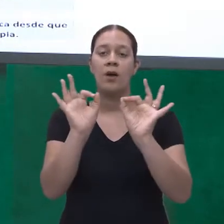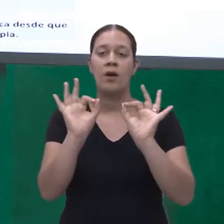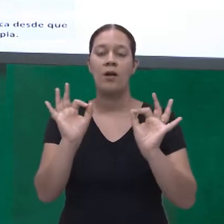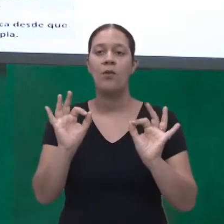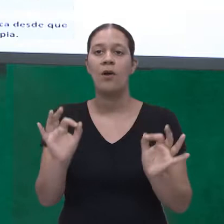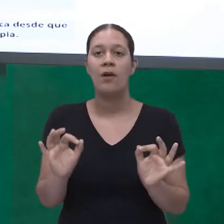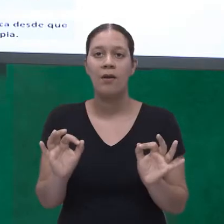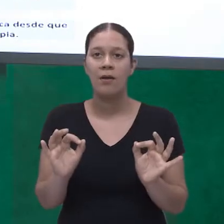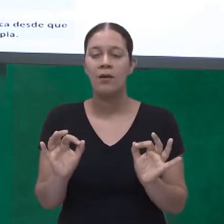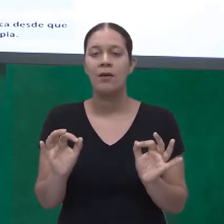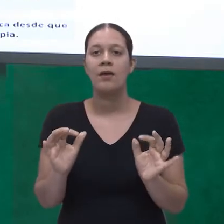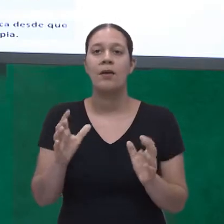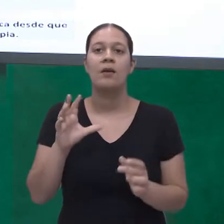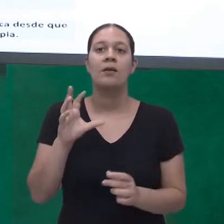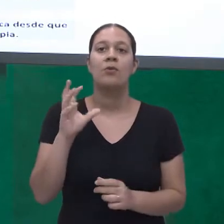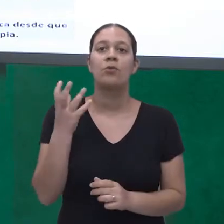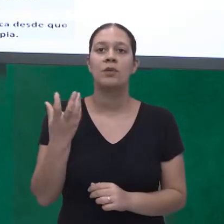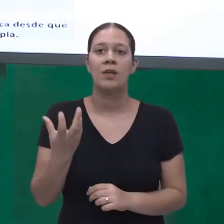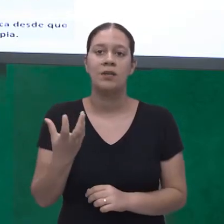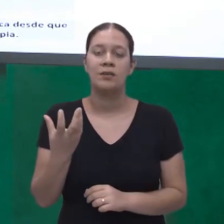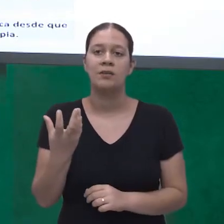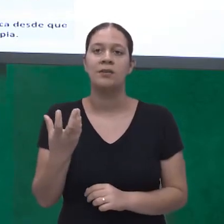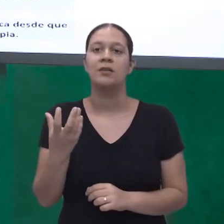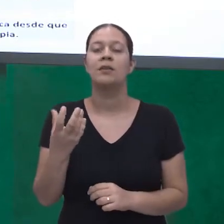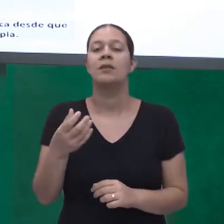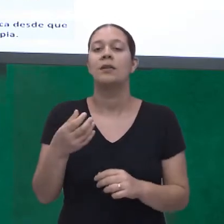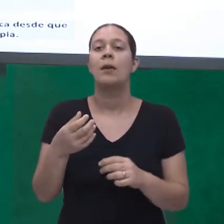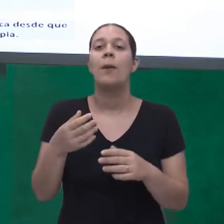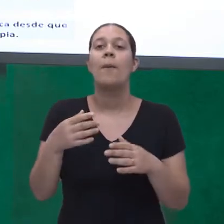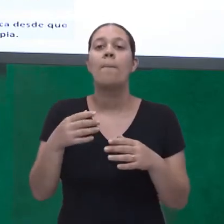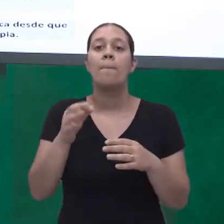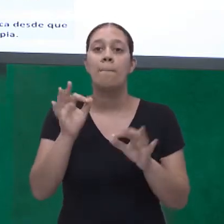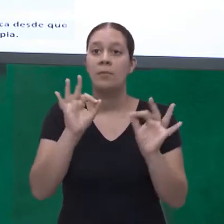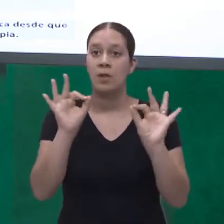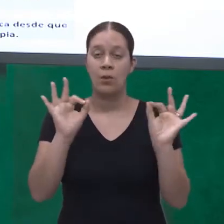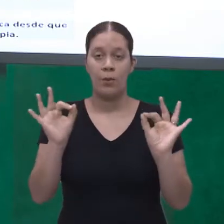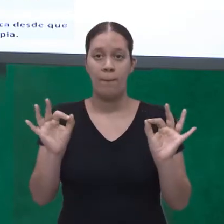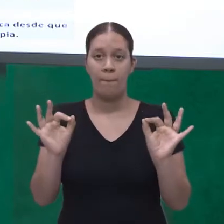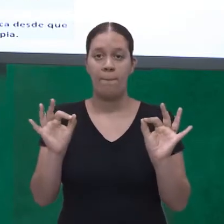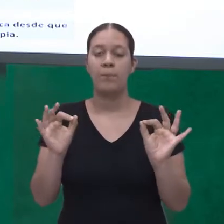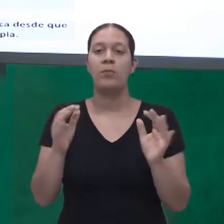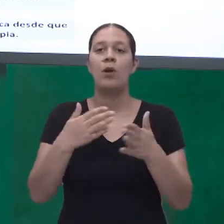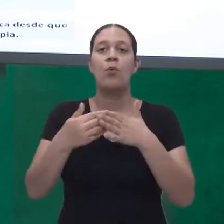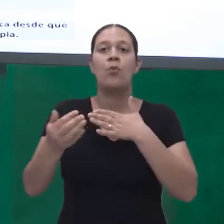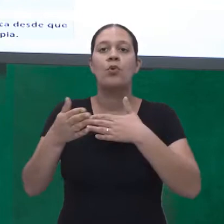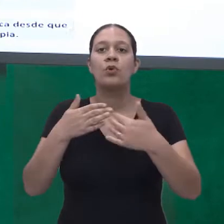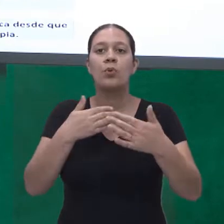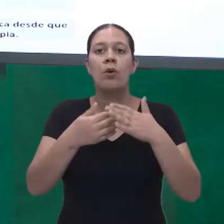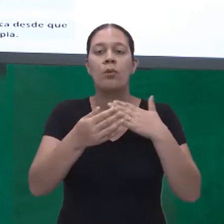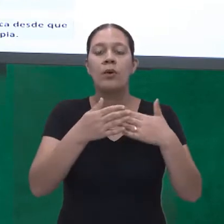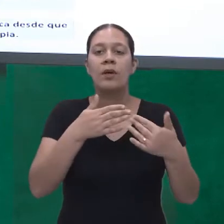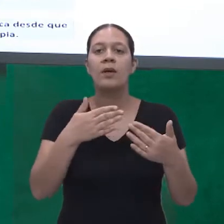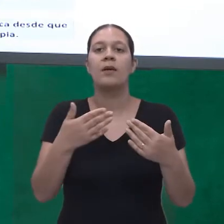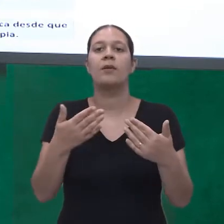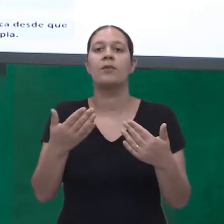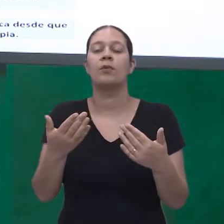a reação ocorre ou ocorreu, não depende. Qualquer